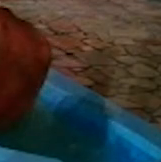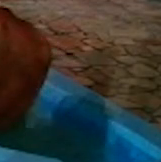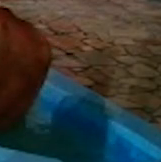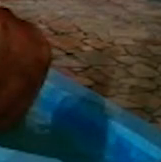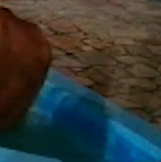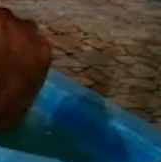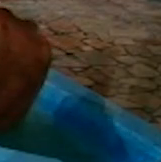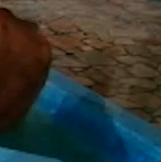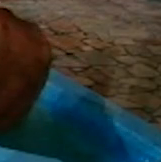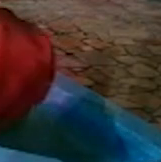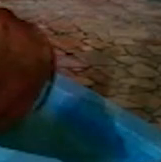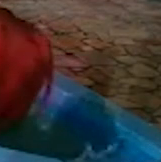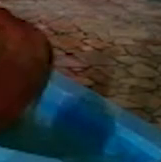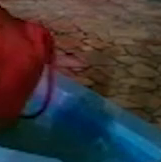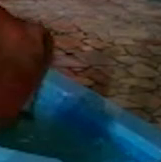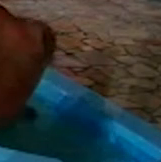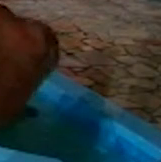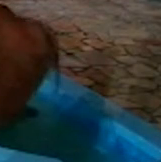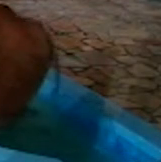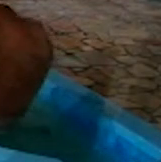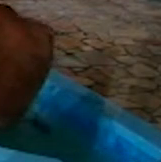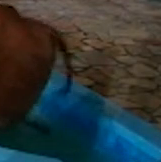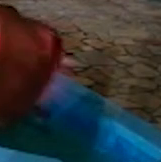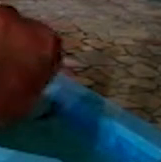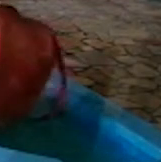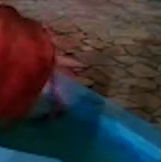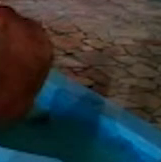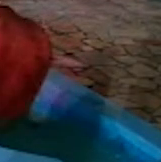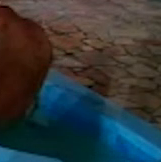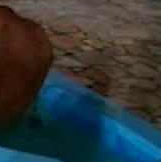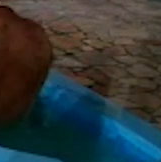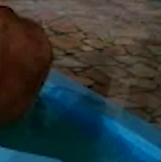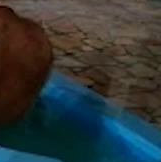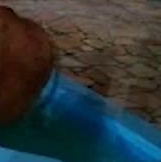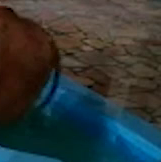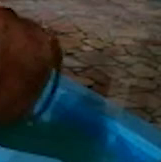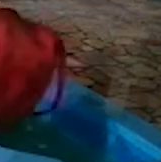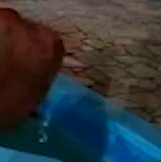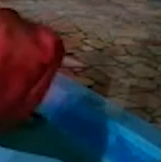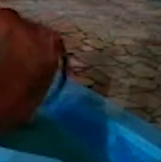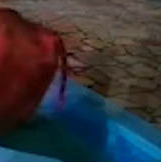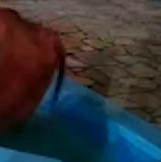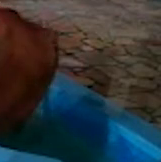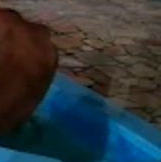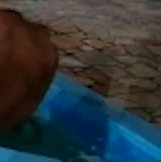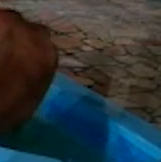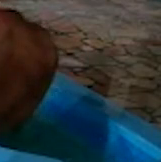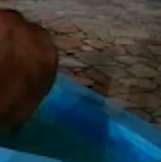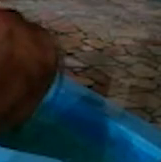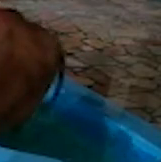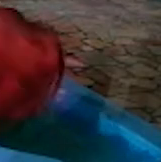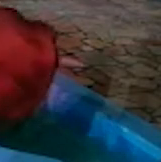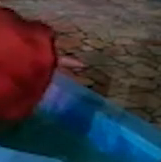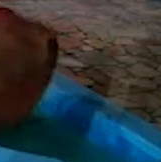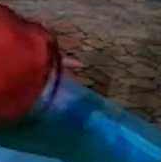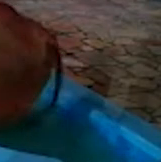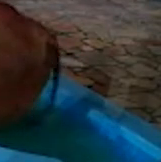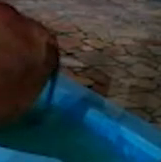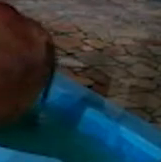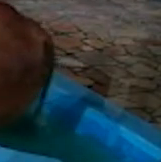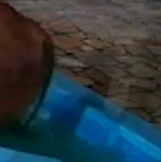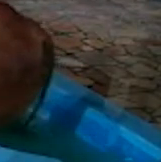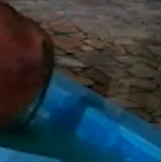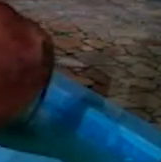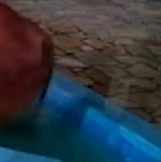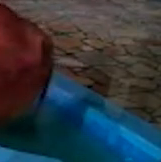farristas. O deputado já é autor da lei que aplica multa aos praticantes da farra do boi. Agora, ele resolveu